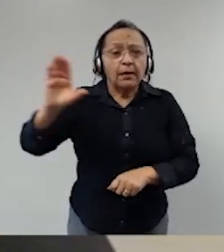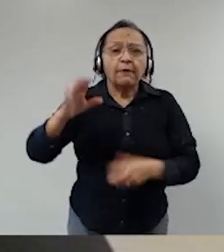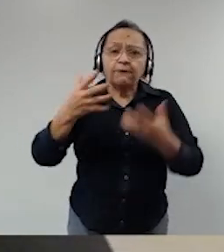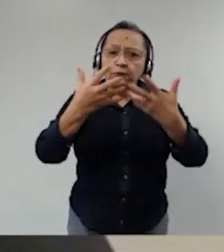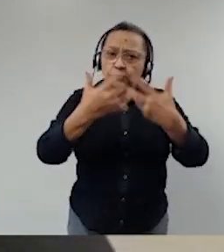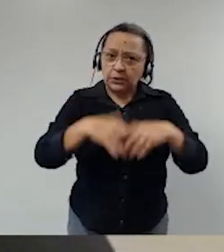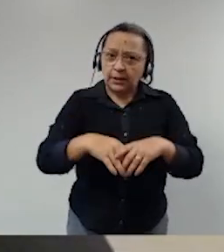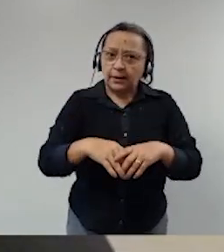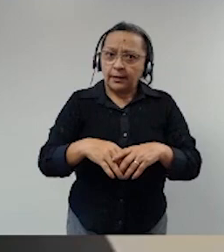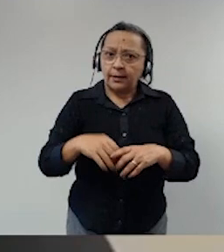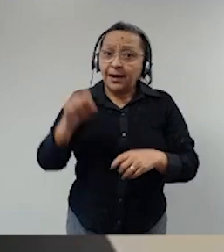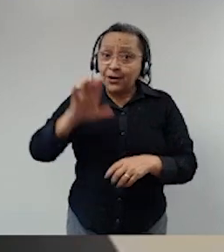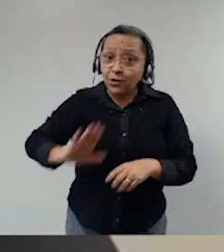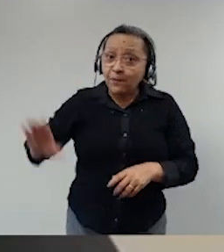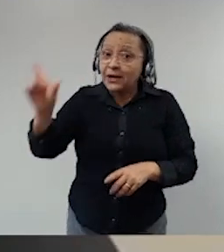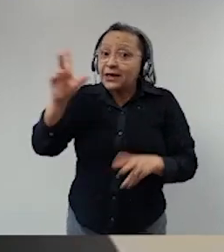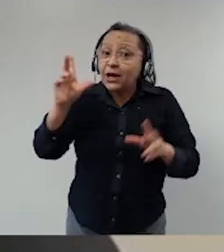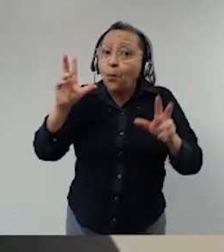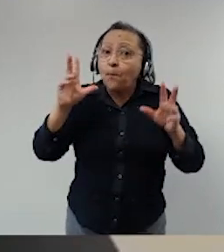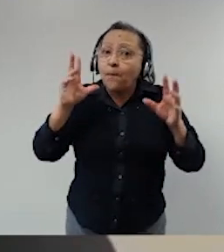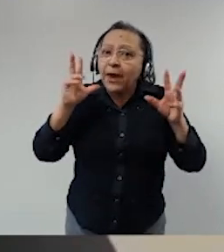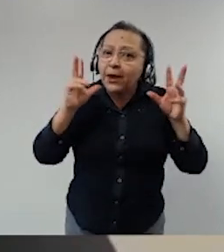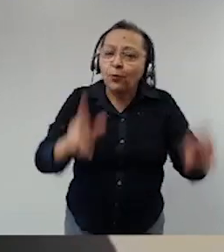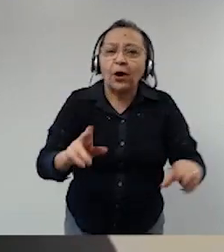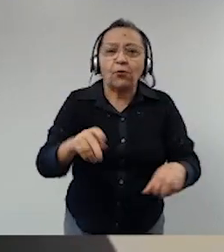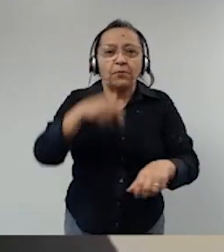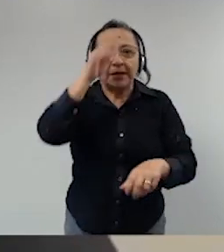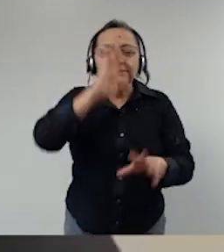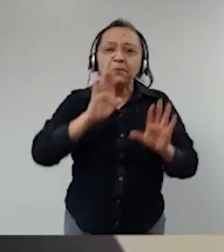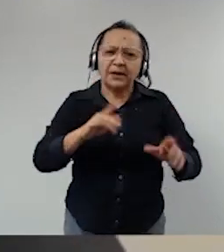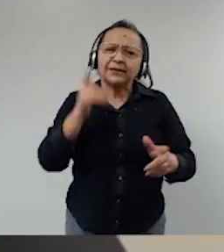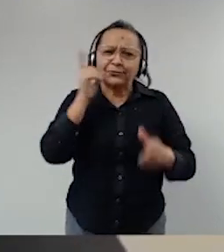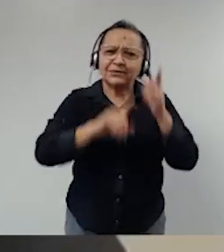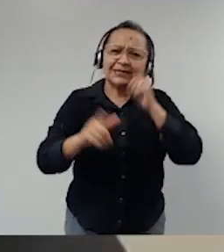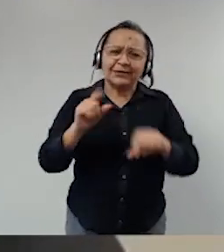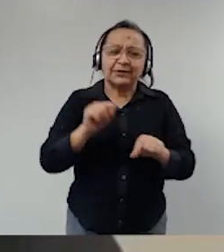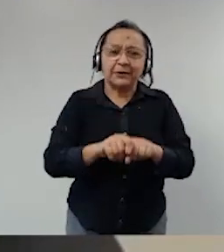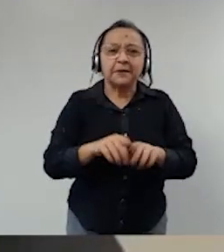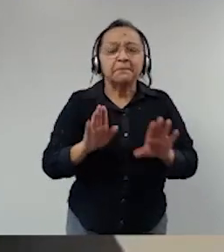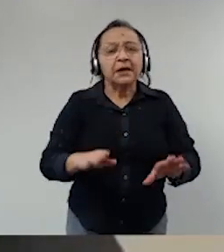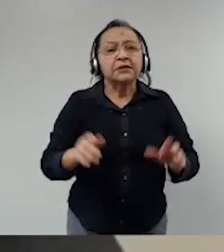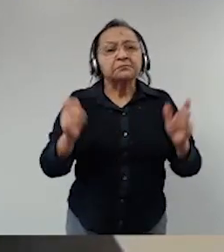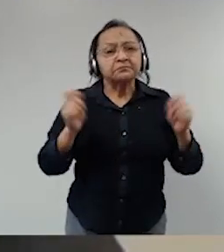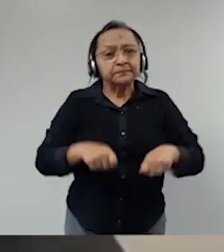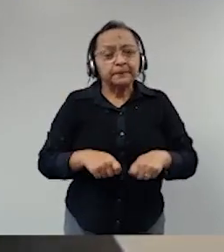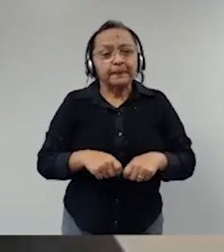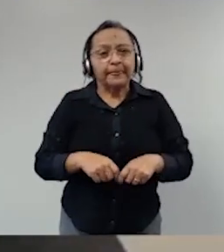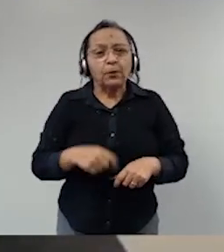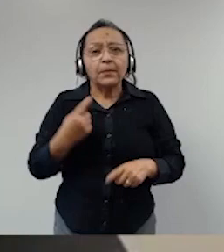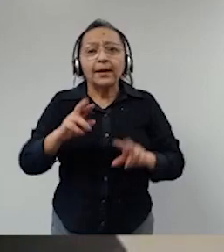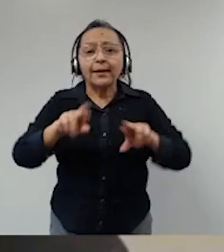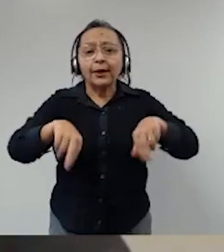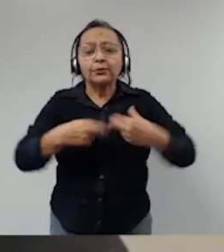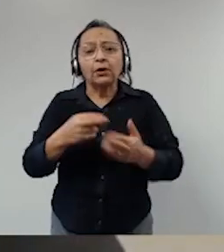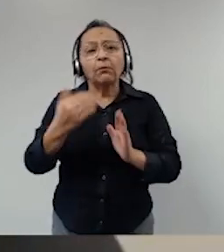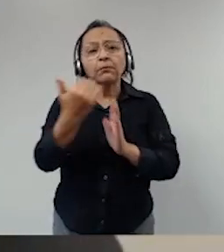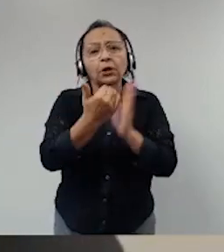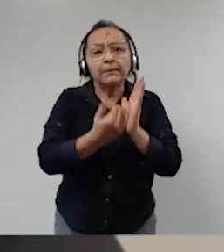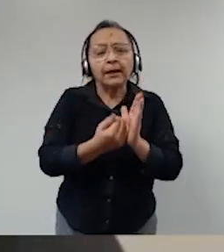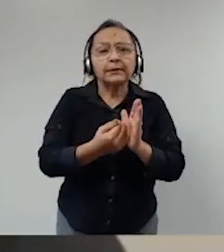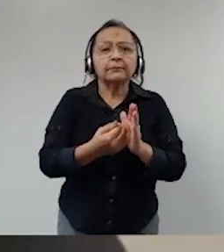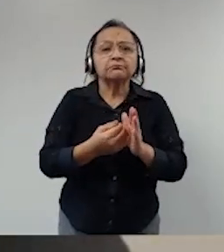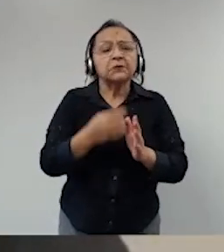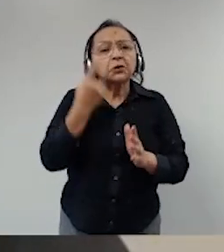Federação Brasileira, mas começa a estar muito perto. Mas foi preciso, uma reunião que estava planeada para um dia, com